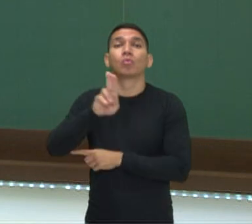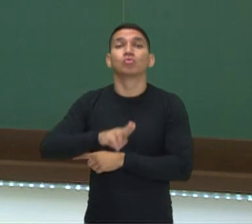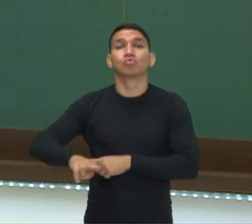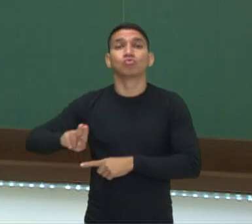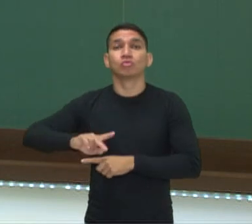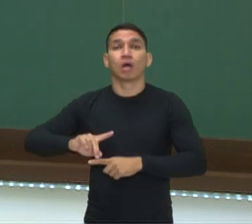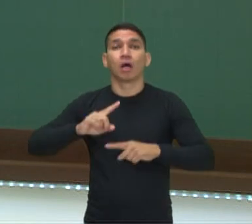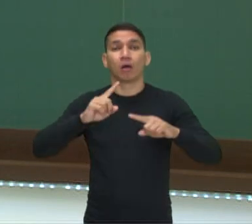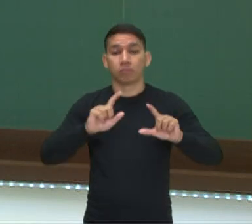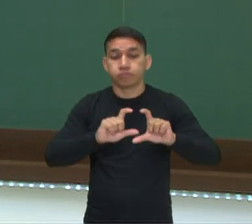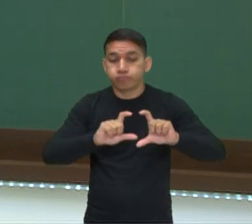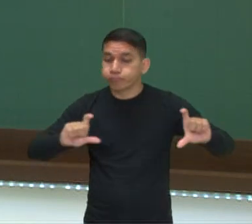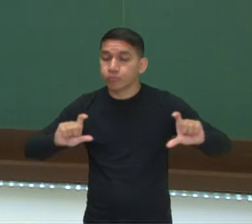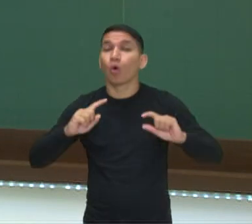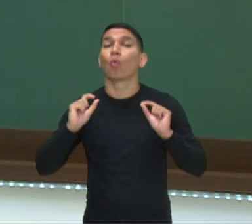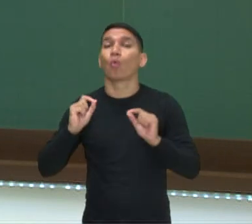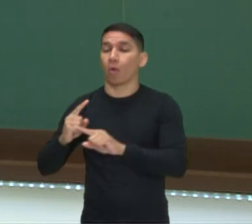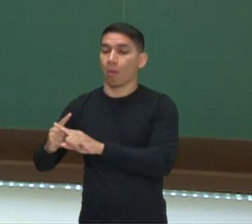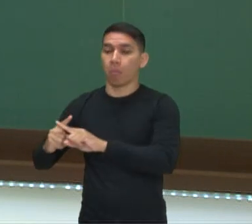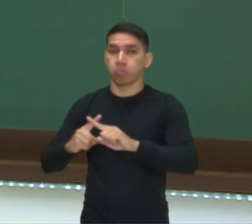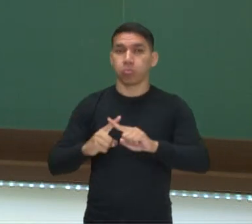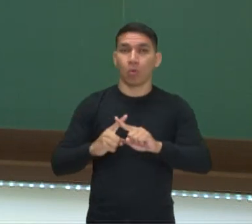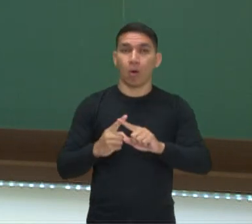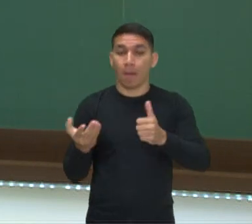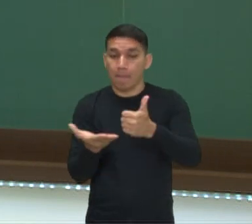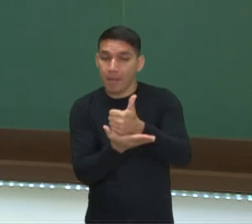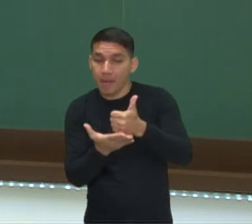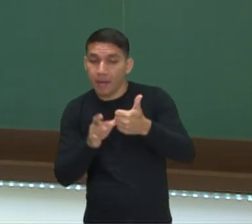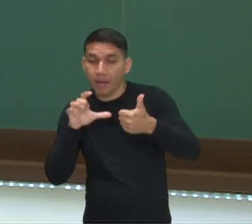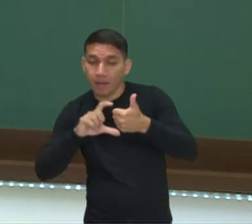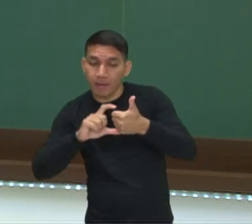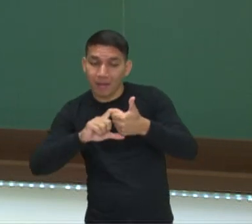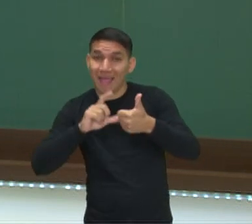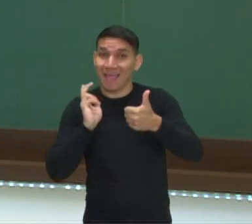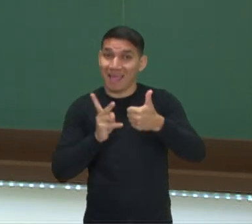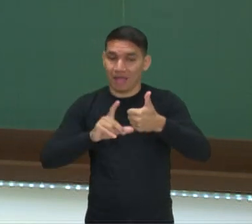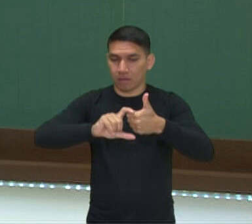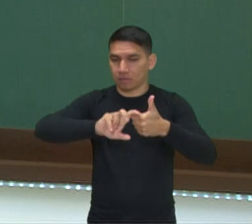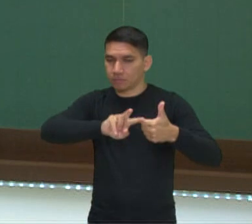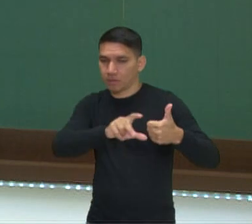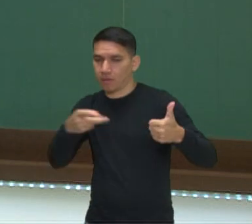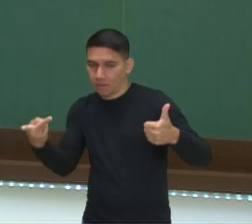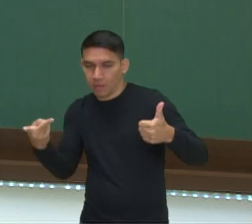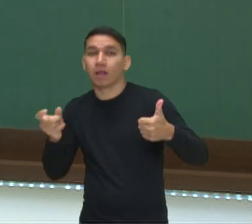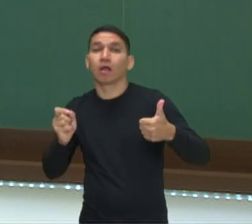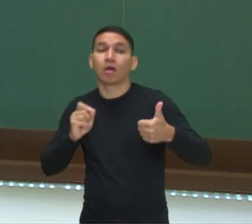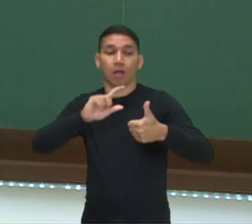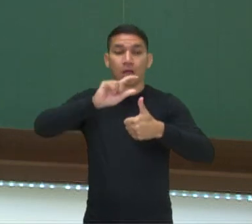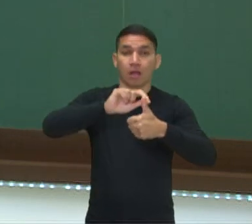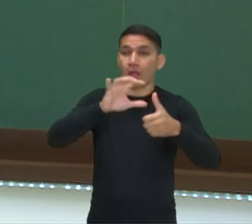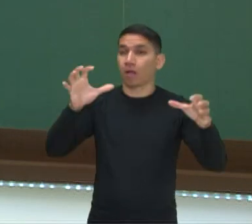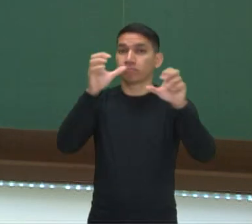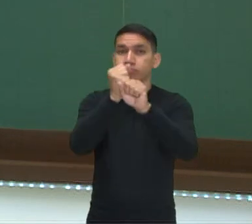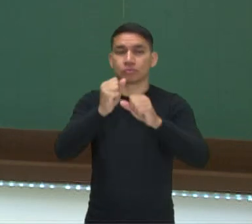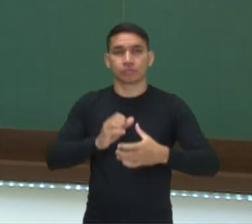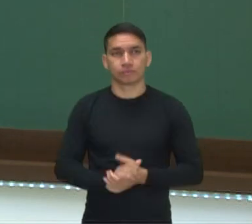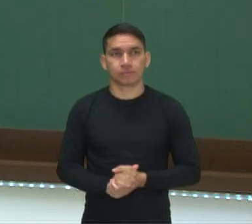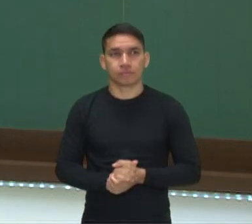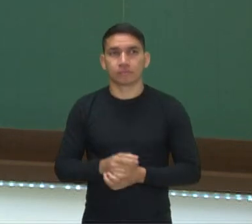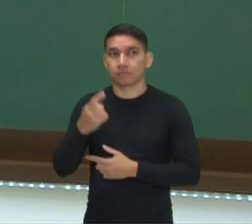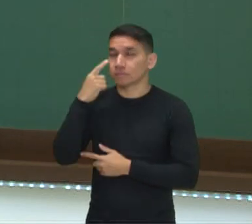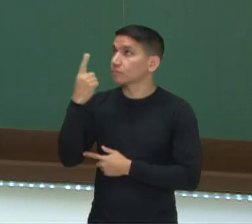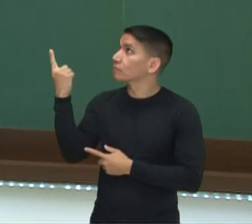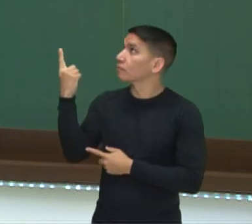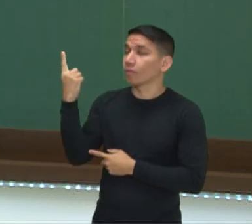potências. Multiplicação de potências de mesma base, repete-se a base, soma os expoentes. 1 desse